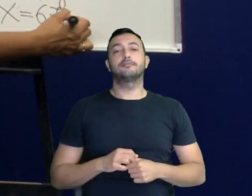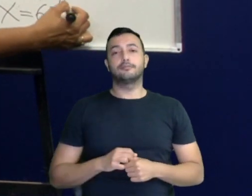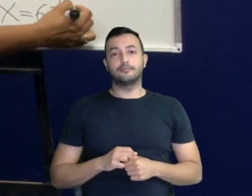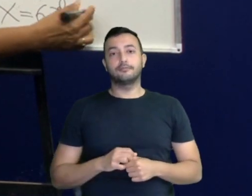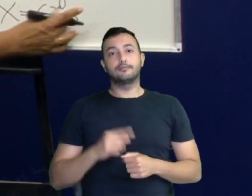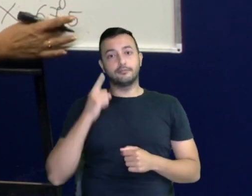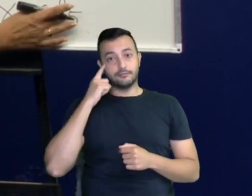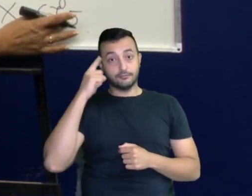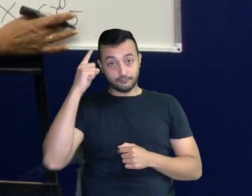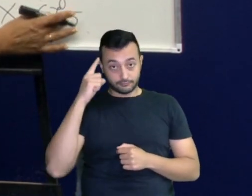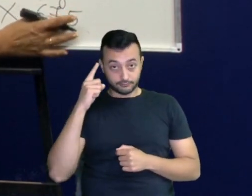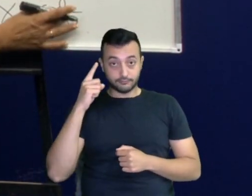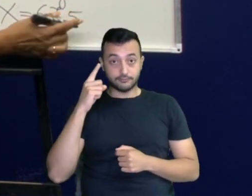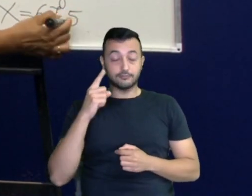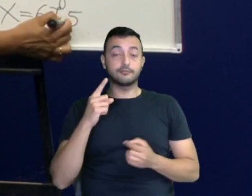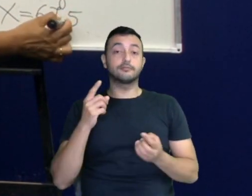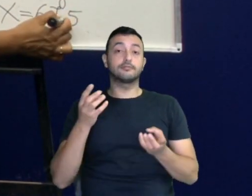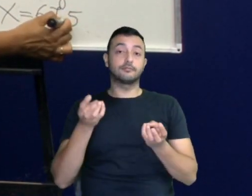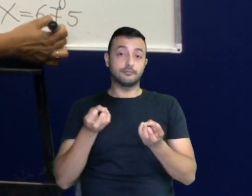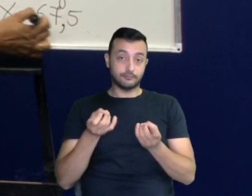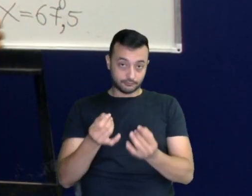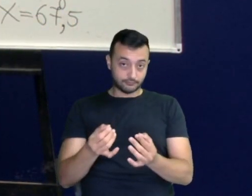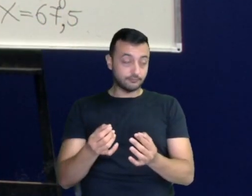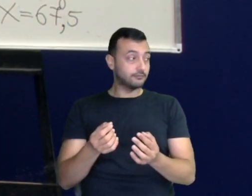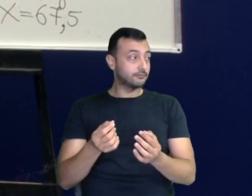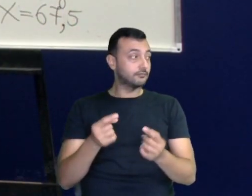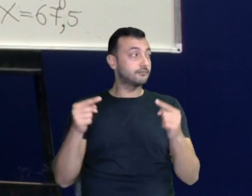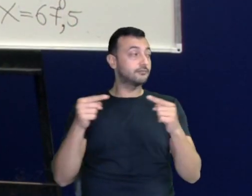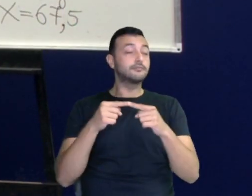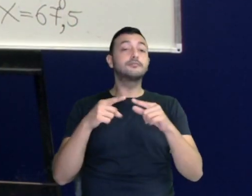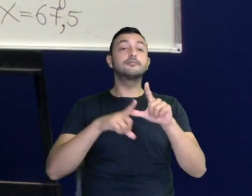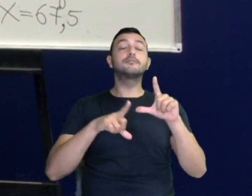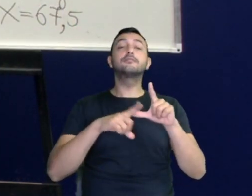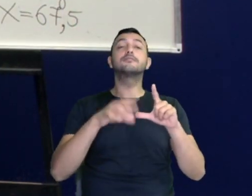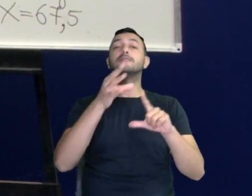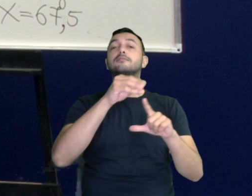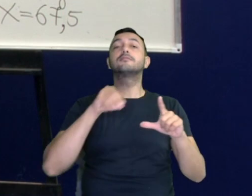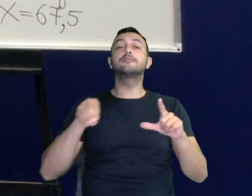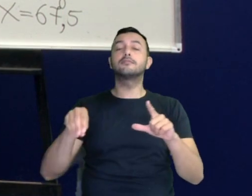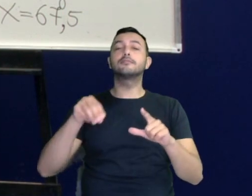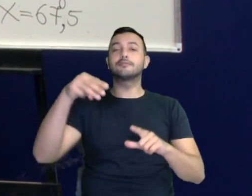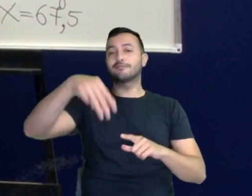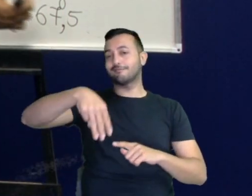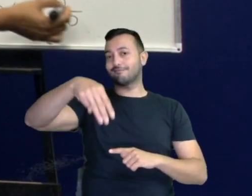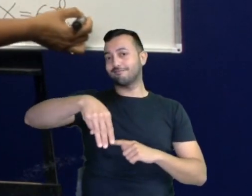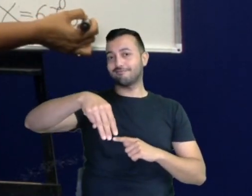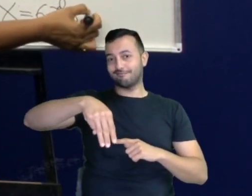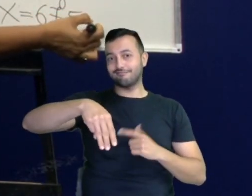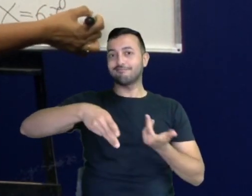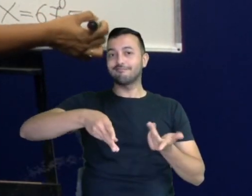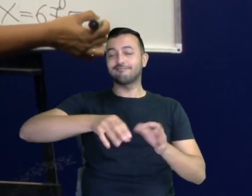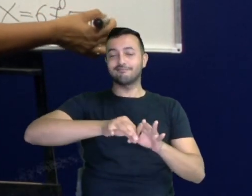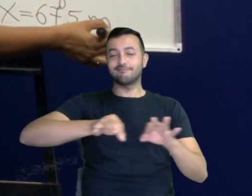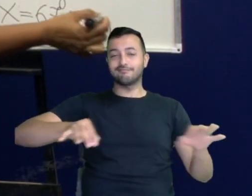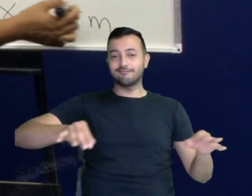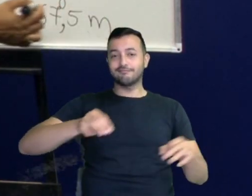67,5. Lembra da unidade de medida qual é? Que está envolvida aqui no problema, tudo em metros. Ou